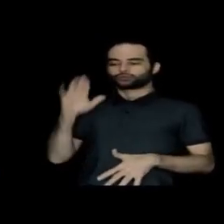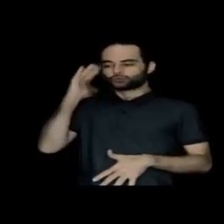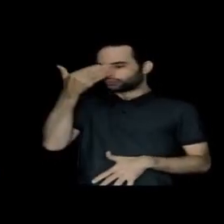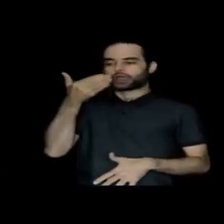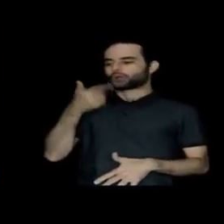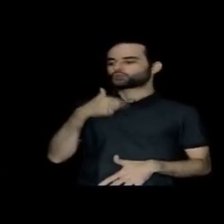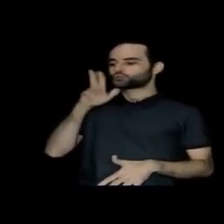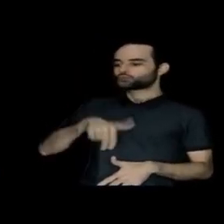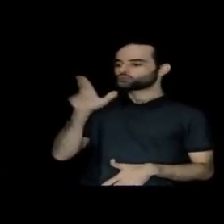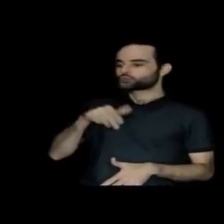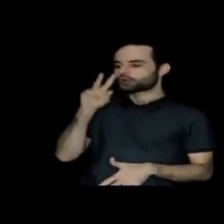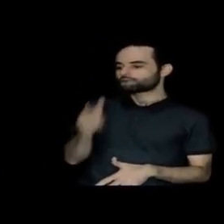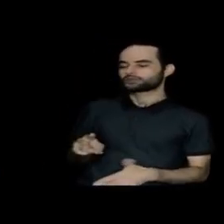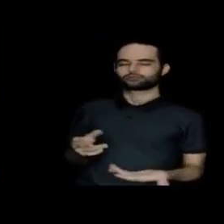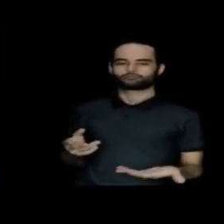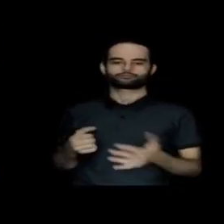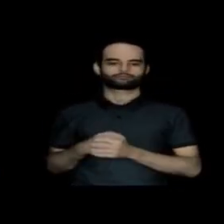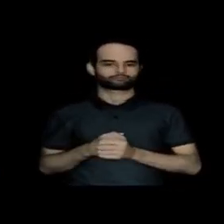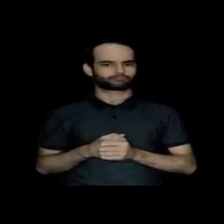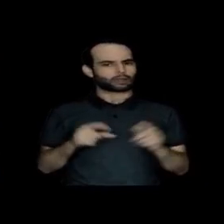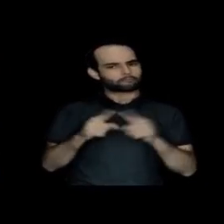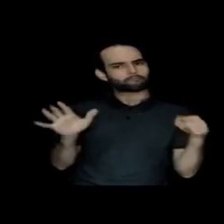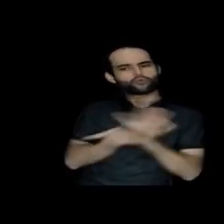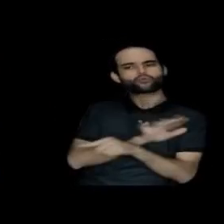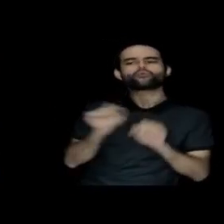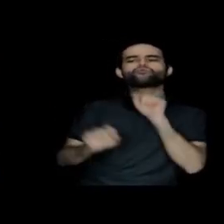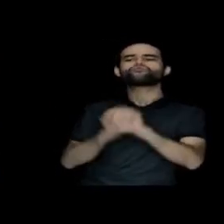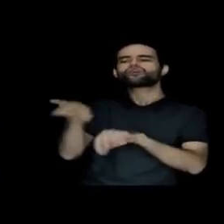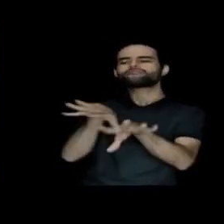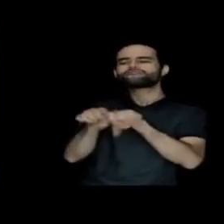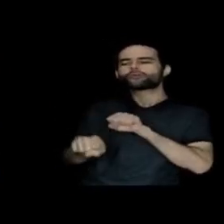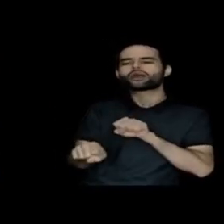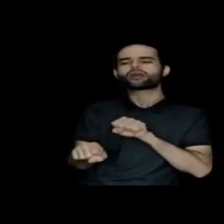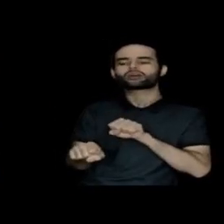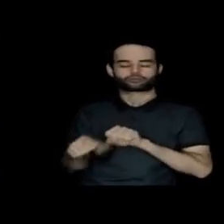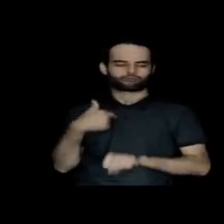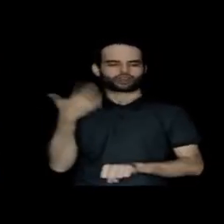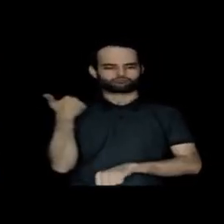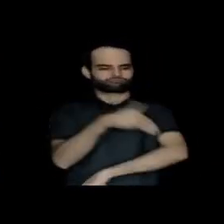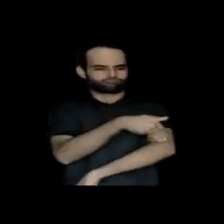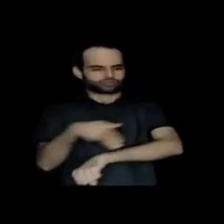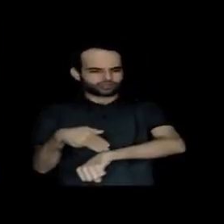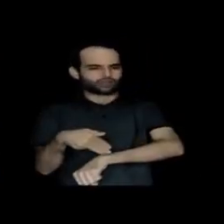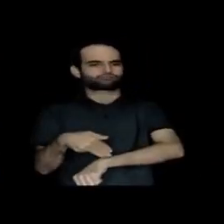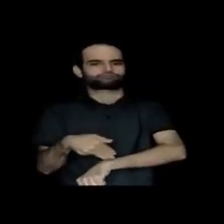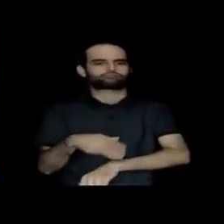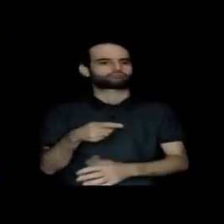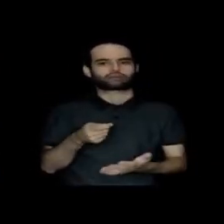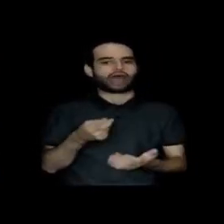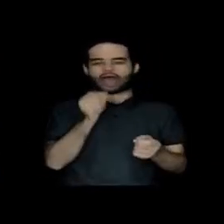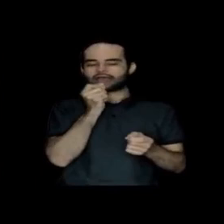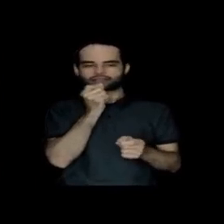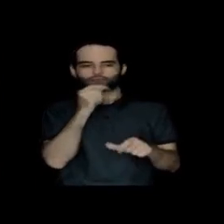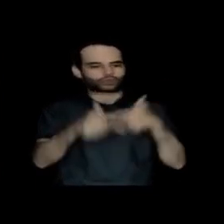professora também se espantou com a surdo-cegueira, que não conhecia a surdo-cegueira, mas perguntou a minha formação. Na época eu